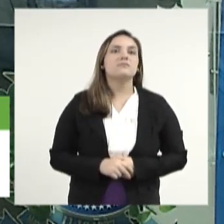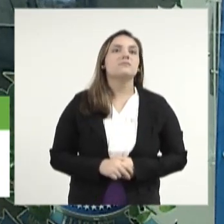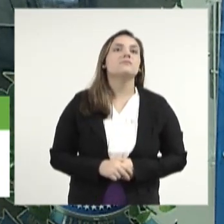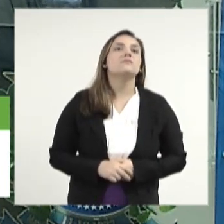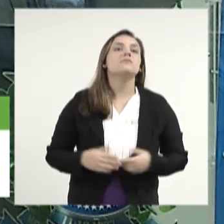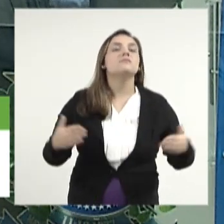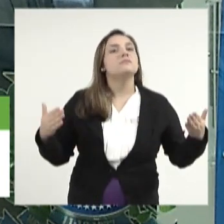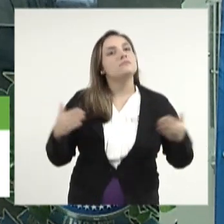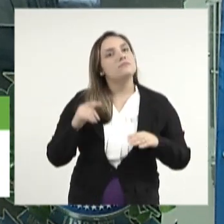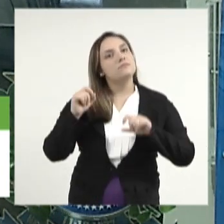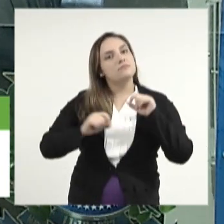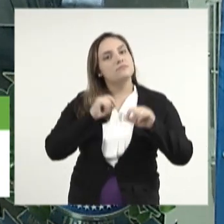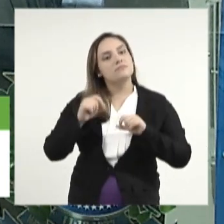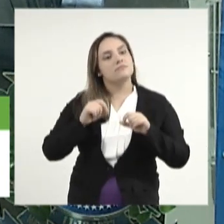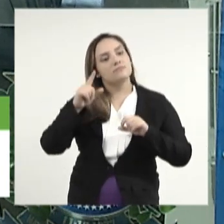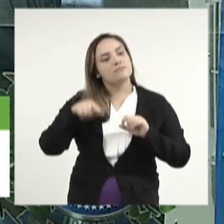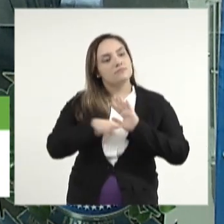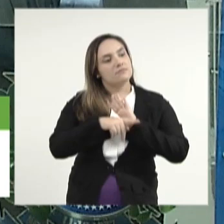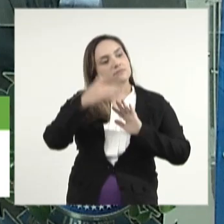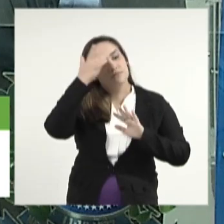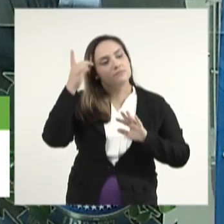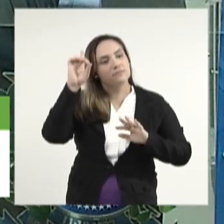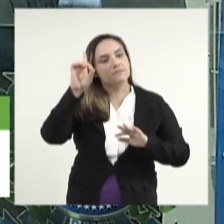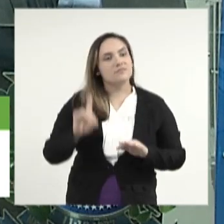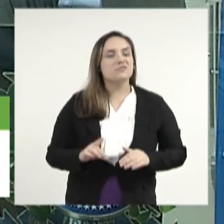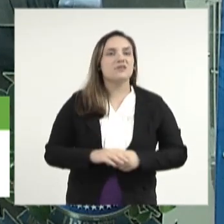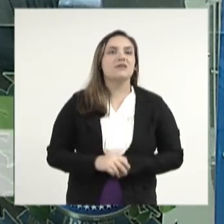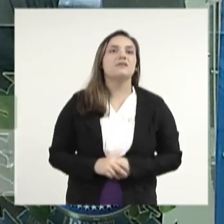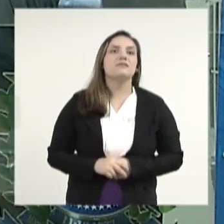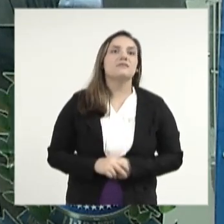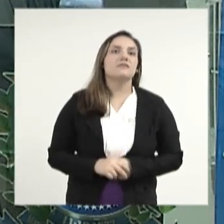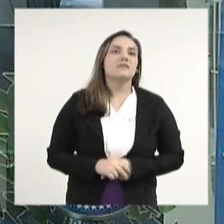IPVA para deficientes e pessoas com autismo.